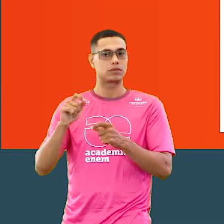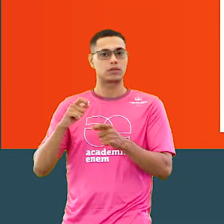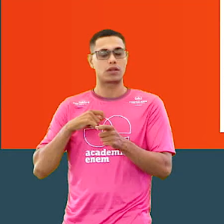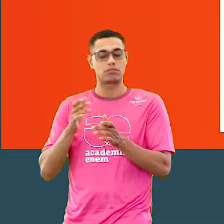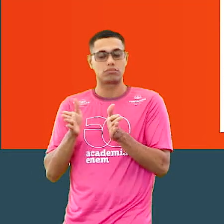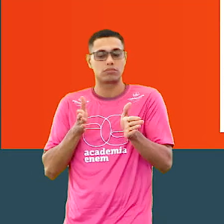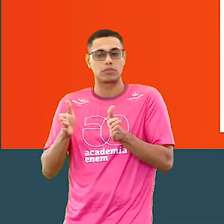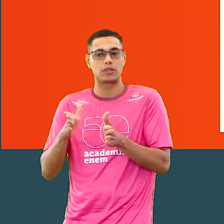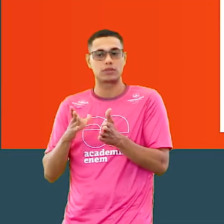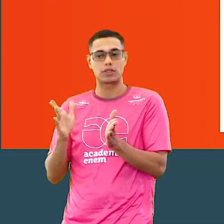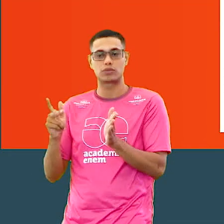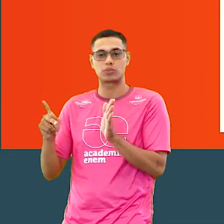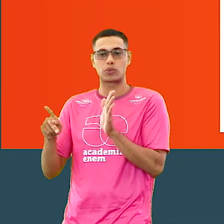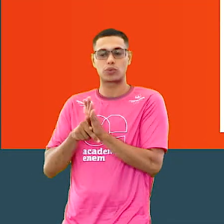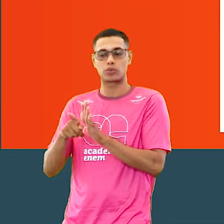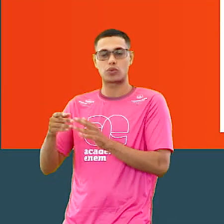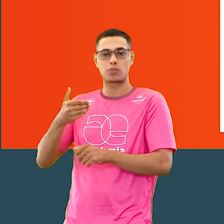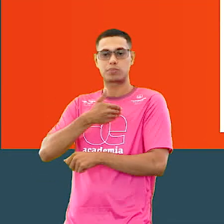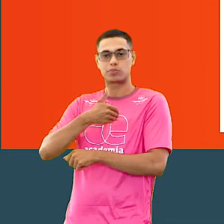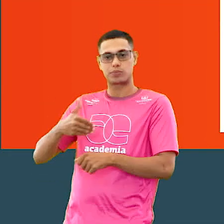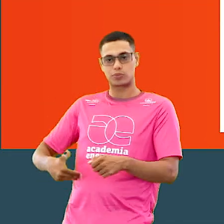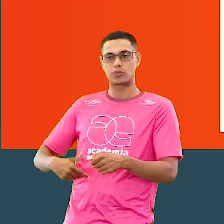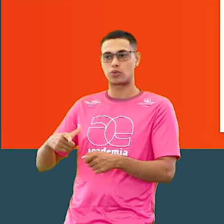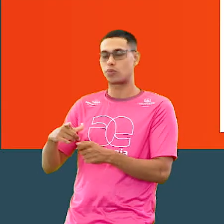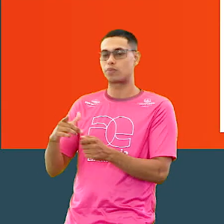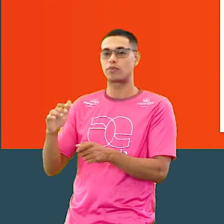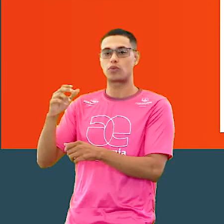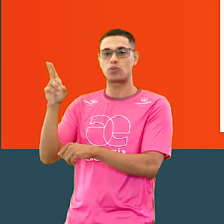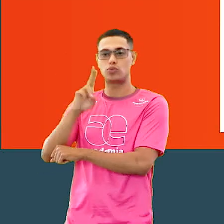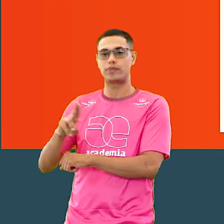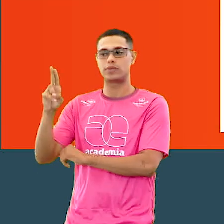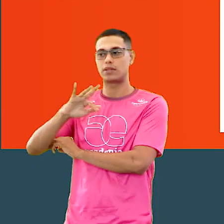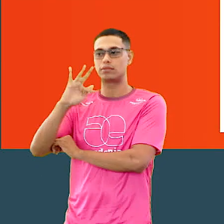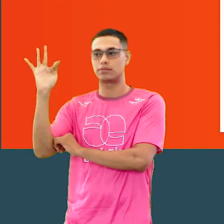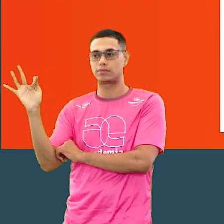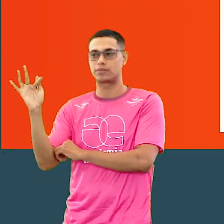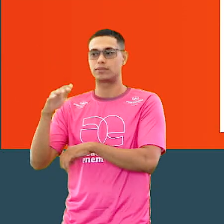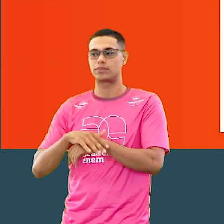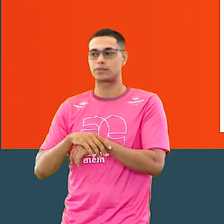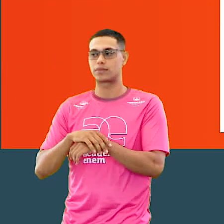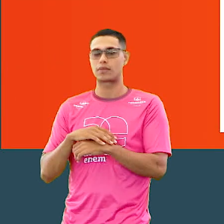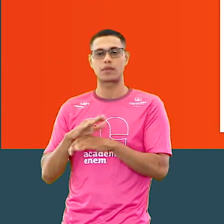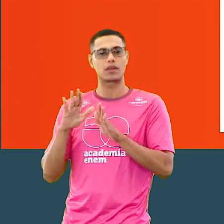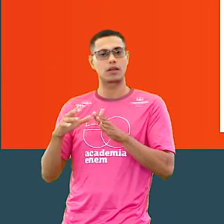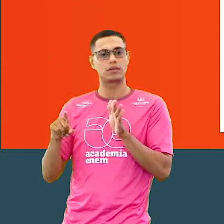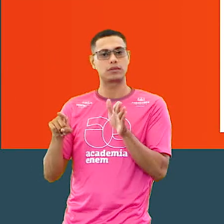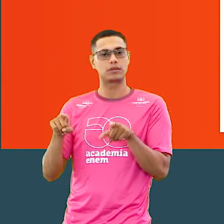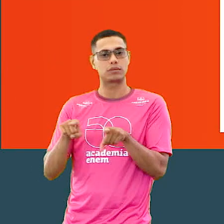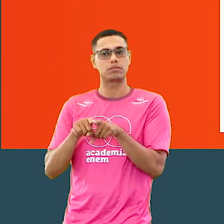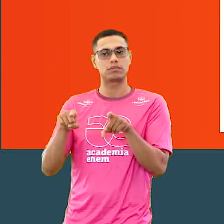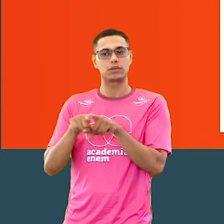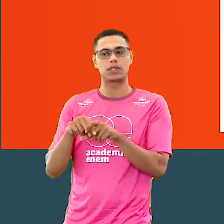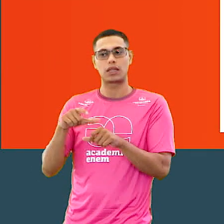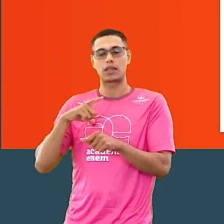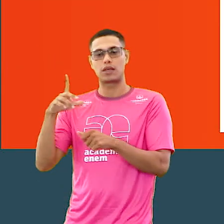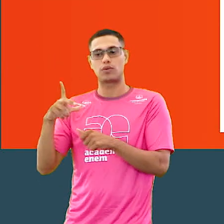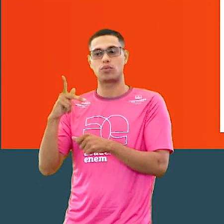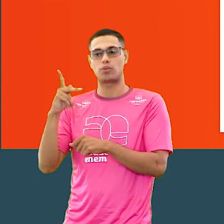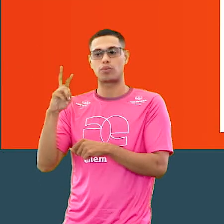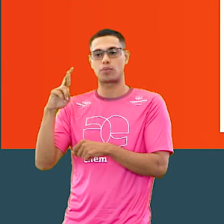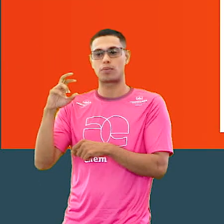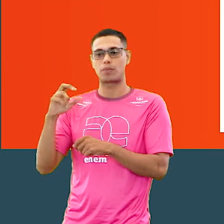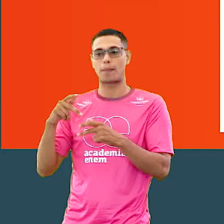ensino público, às federais, ok? Além disso, nós temos o quê? Nós temos o ProUni e o